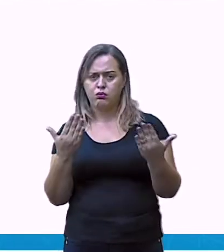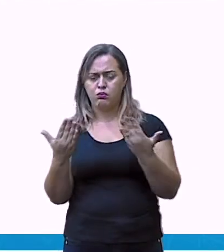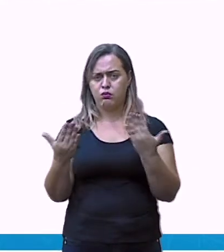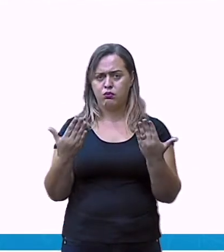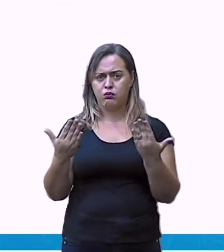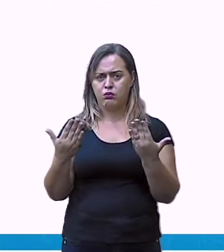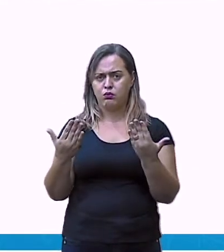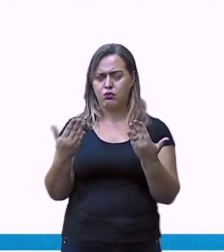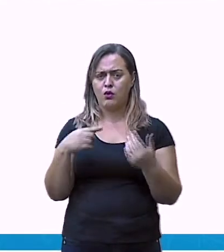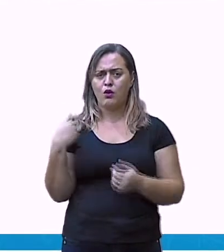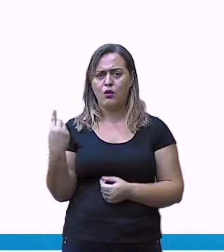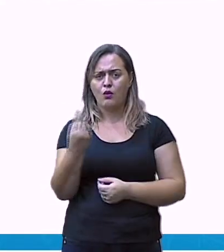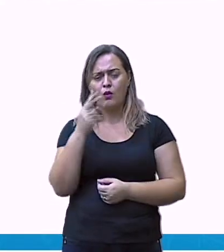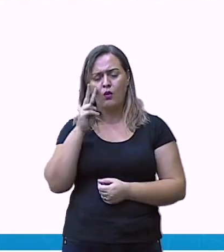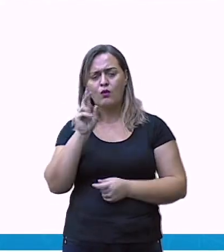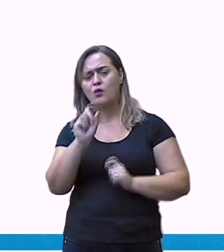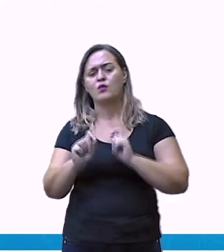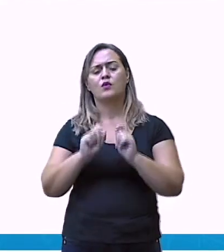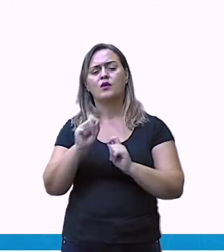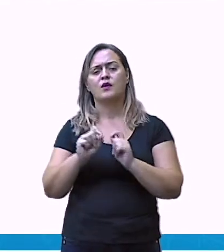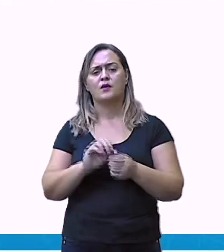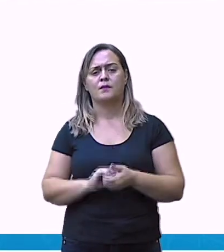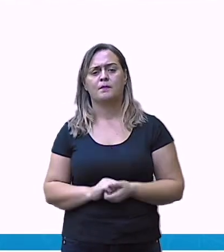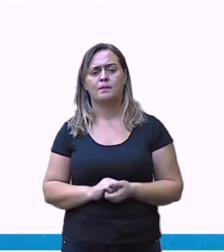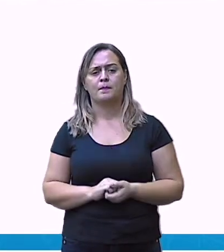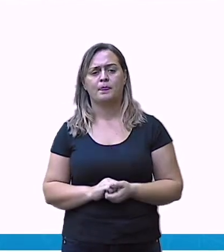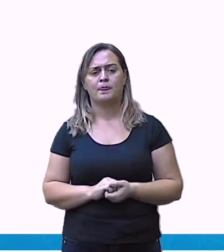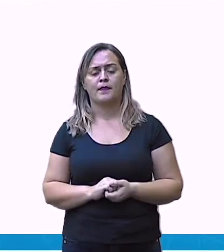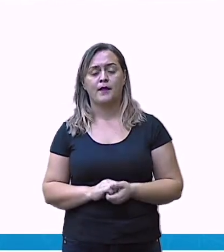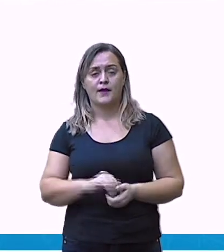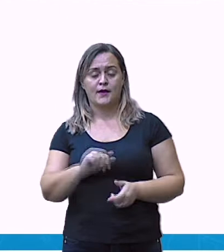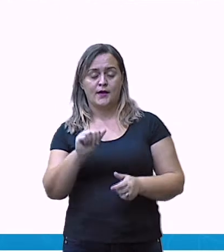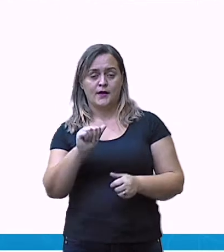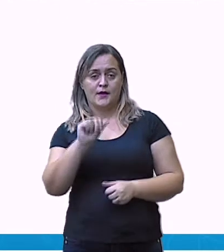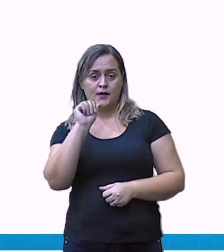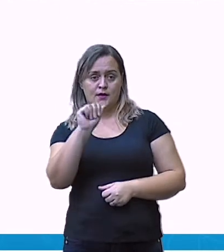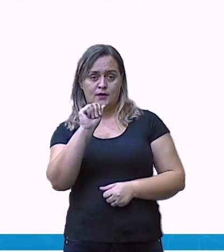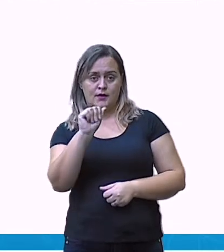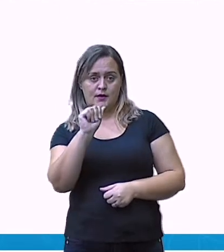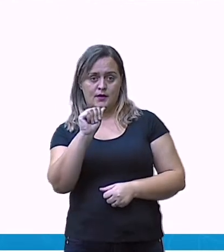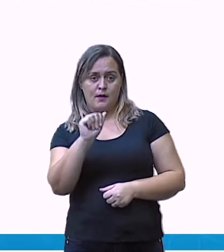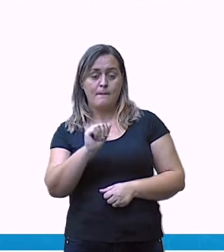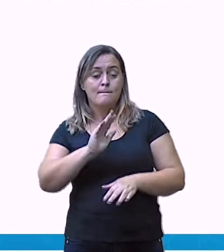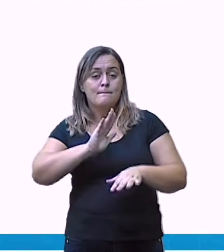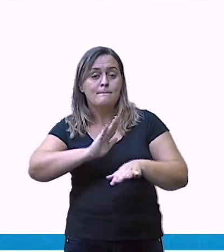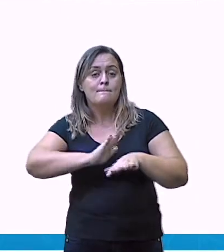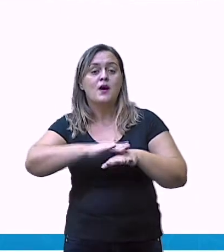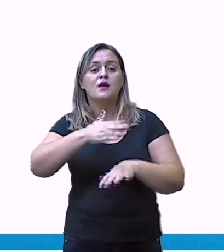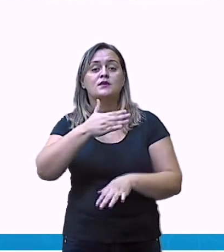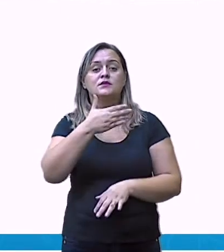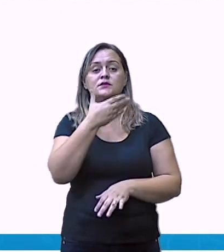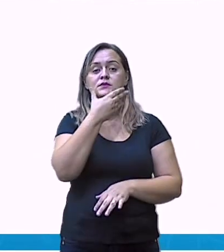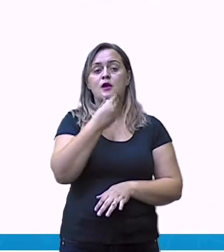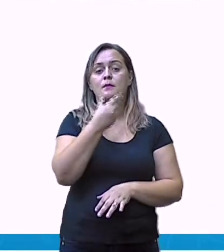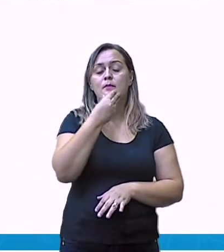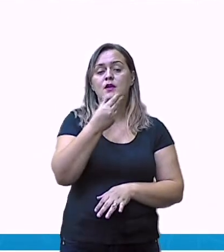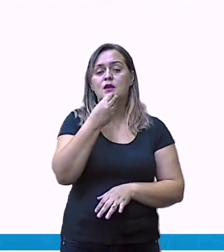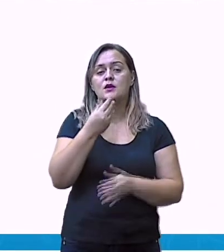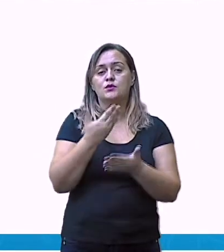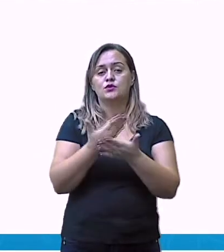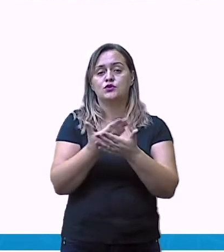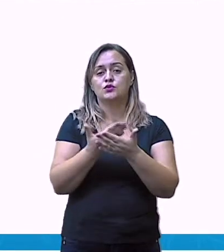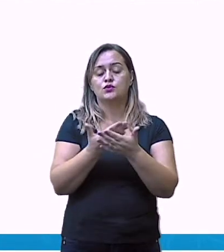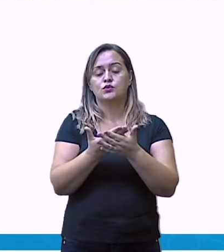de 6 a 8 horas por semana? Então, esse aqui é de 6 a 8 horas, olha, de 6 a 8